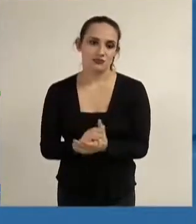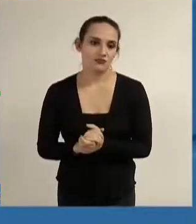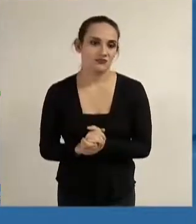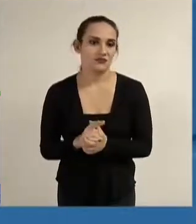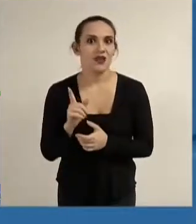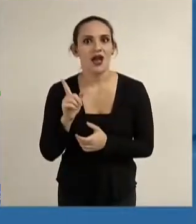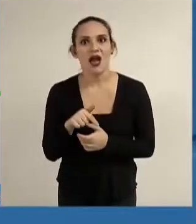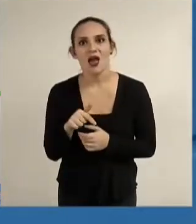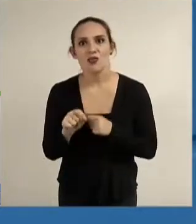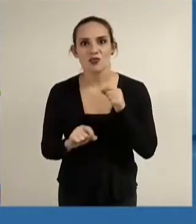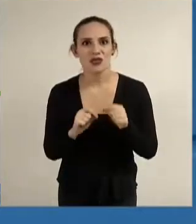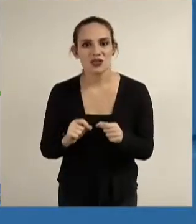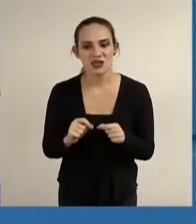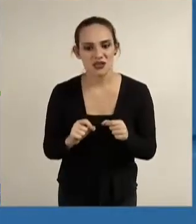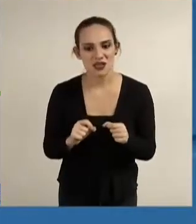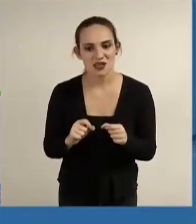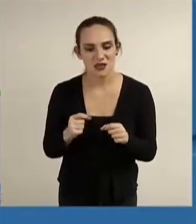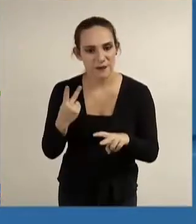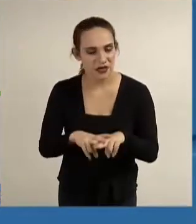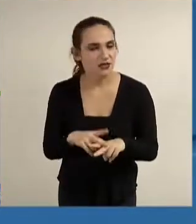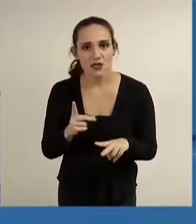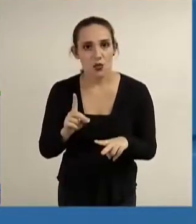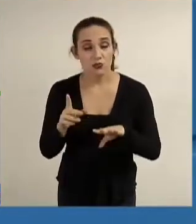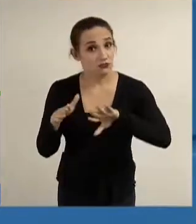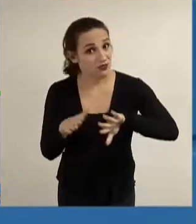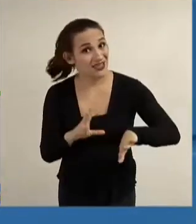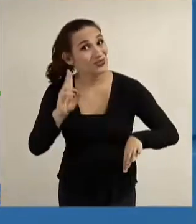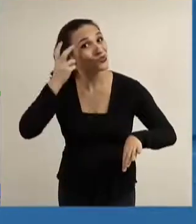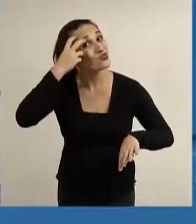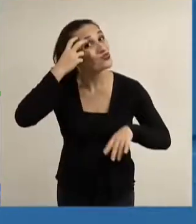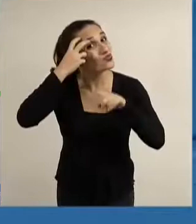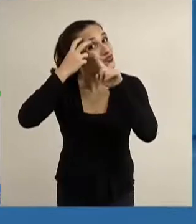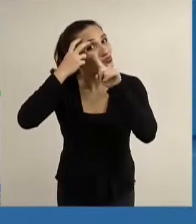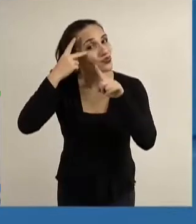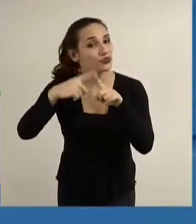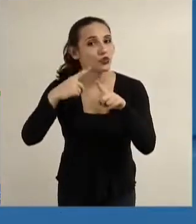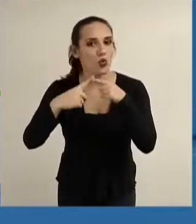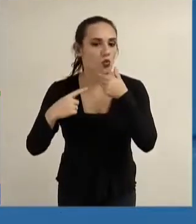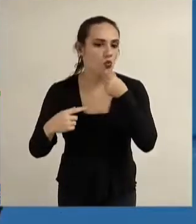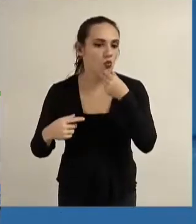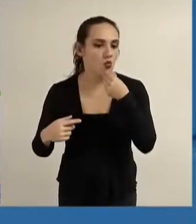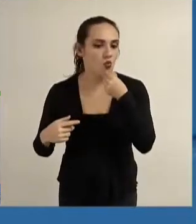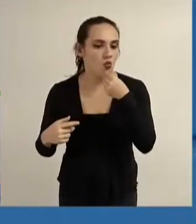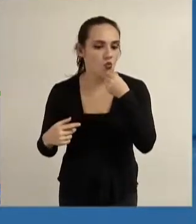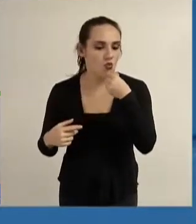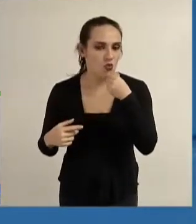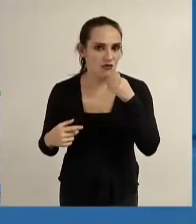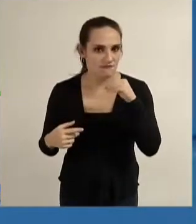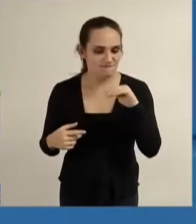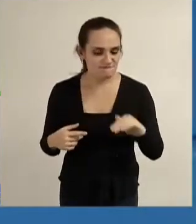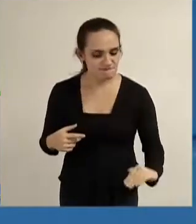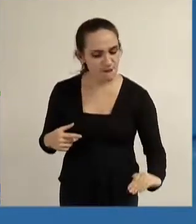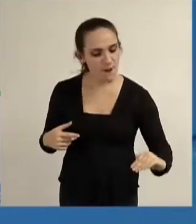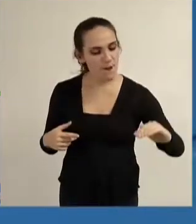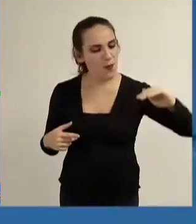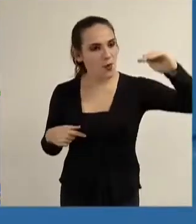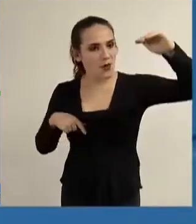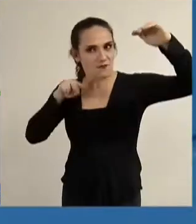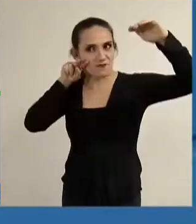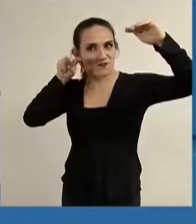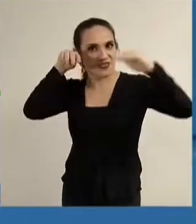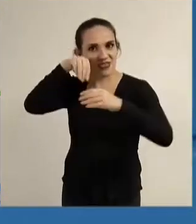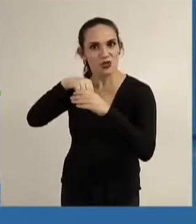Isso é uma questão de cultura, do machismo, de que o menino cresce observando isso dentro da casa